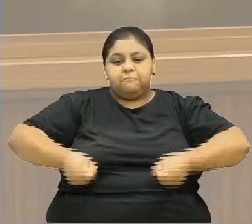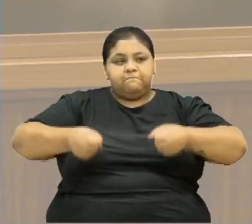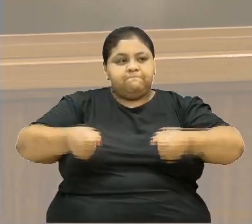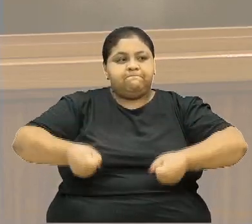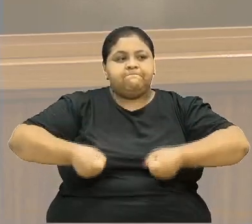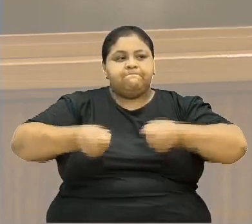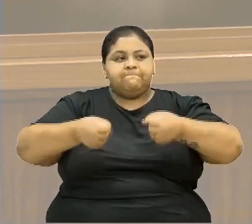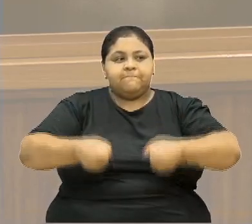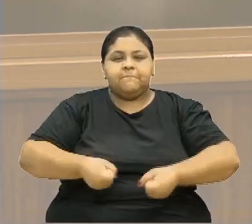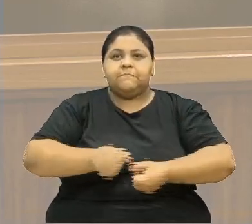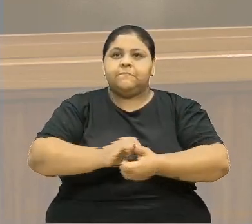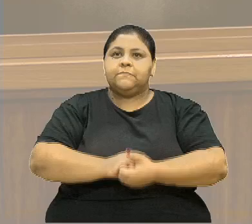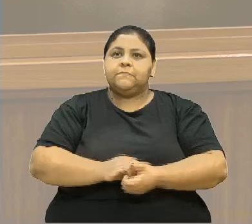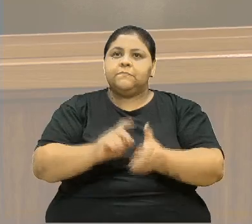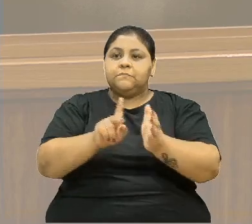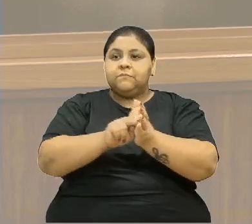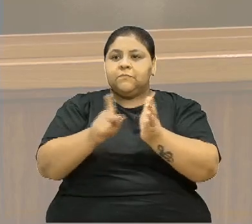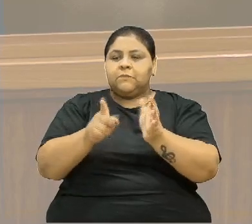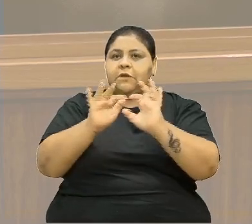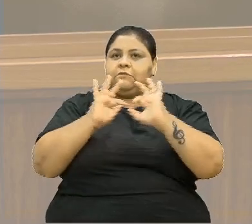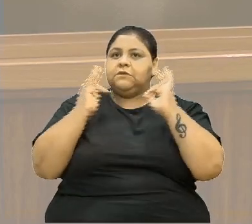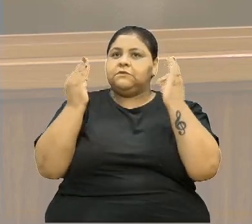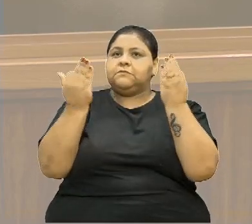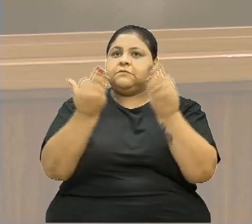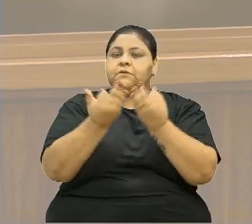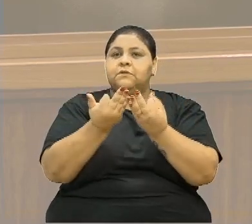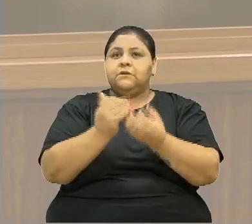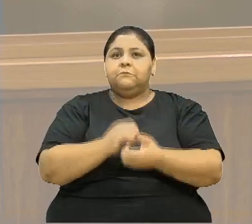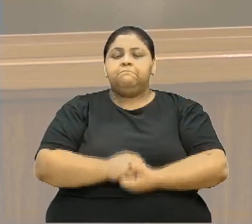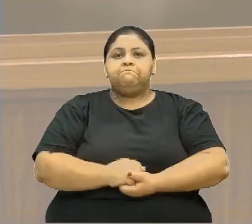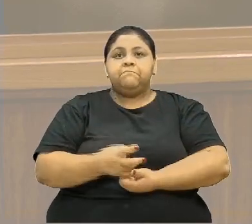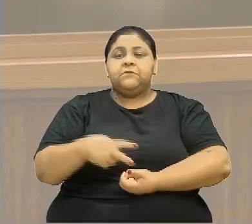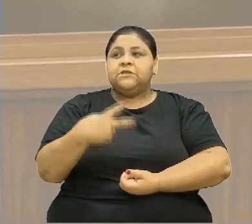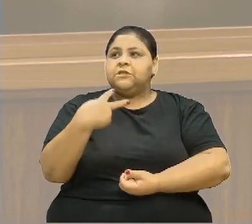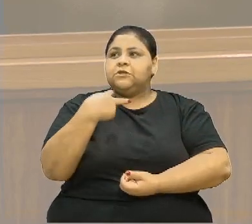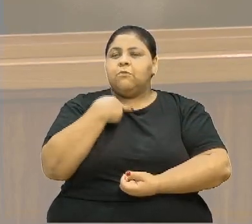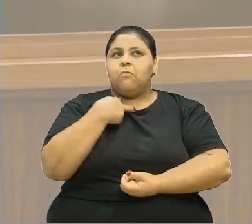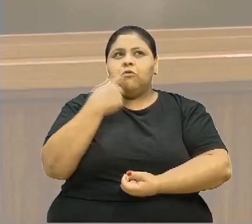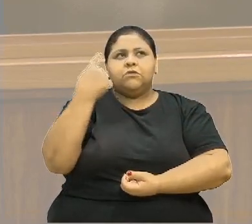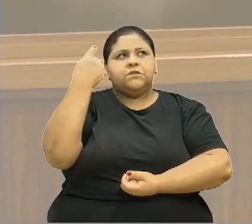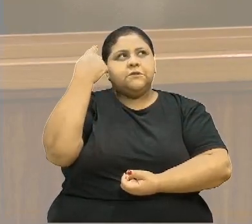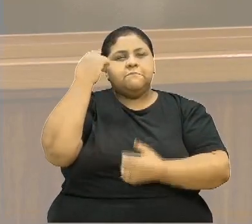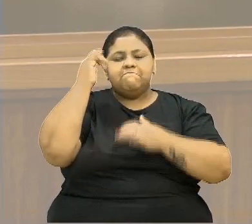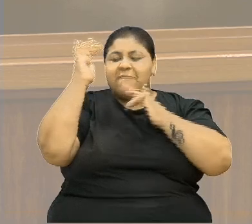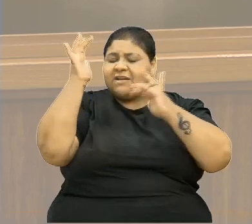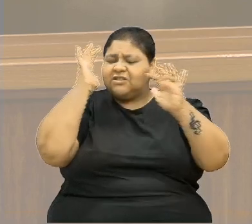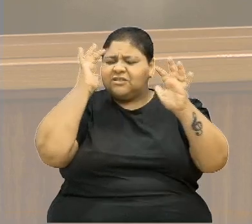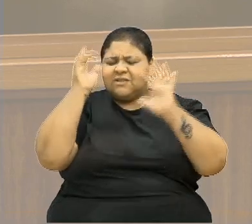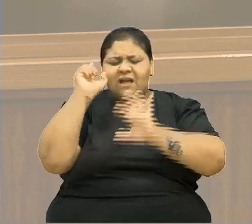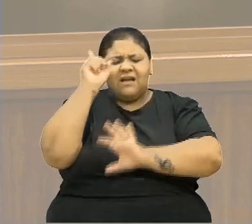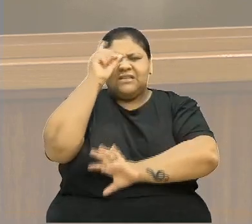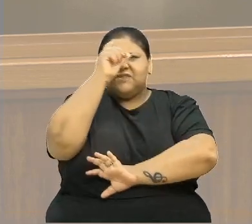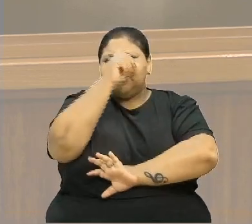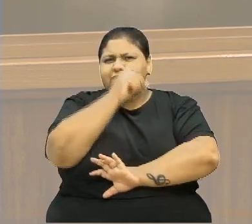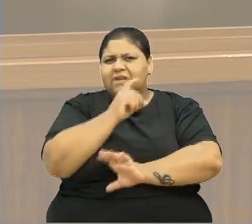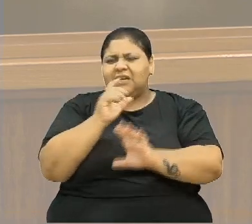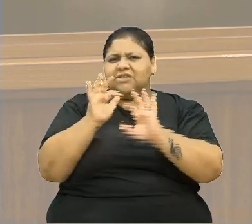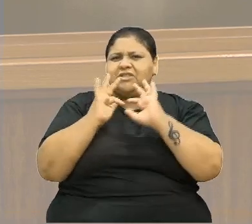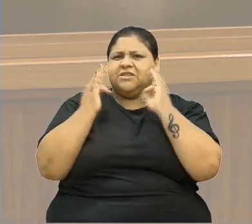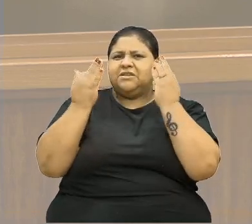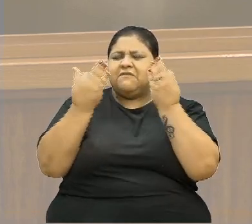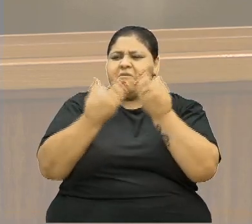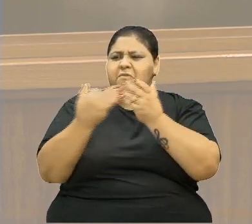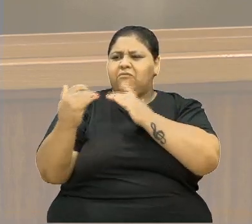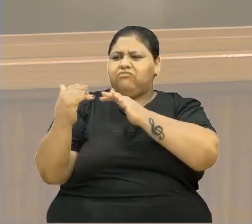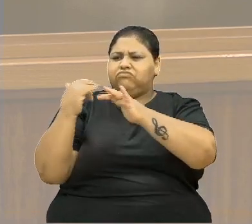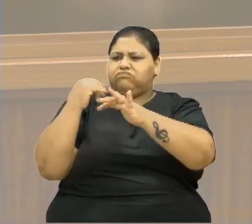vezes na sua própria família. A gente não pode mensurar as dificuldades que deve ser se